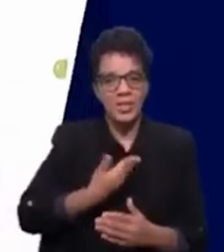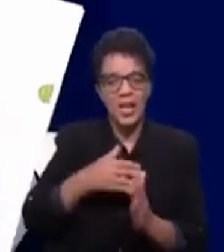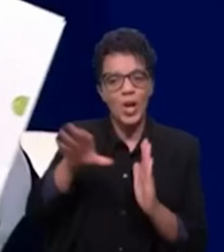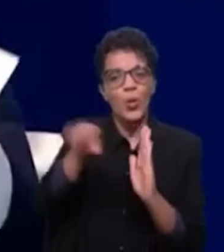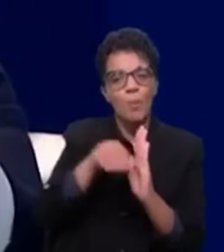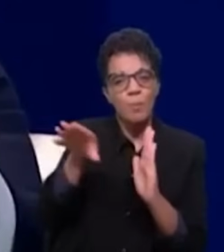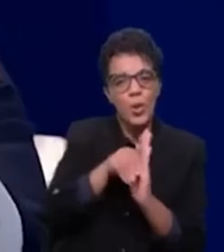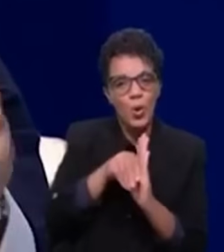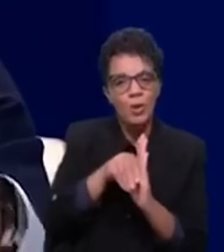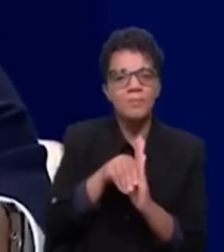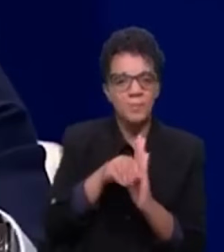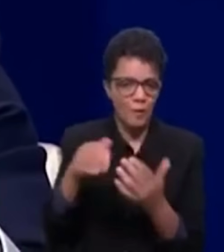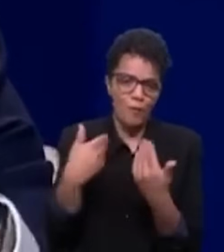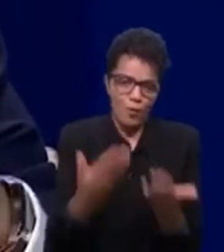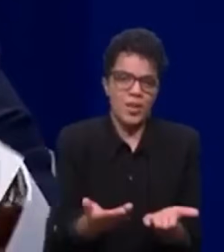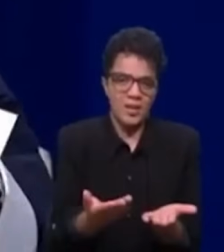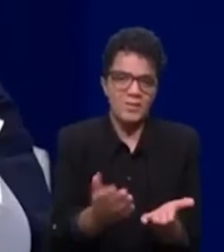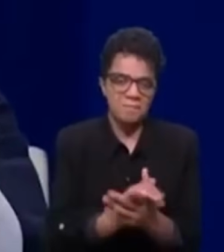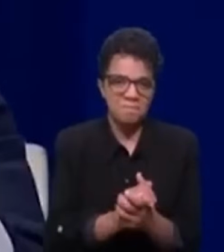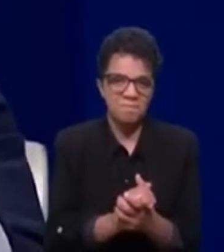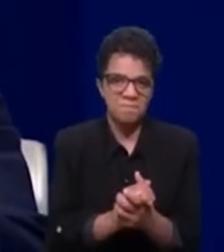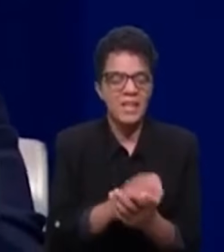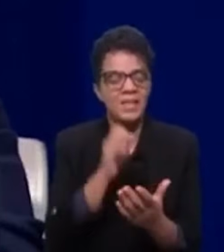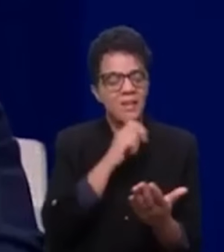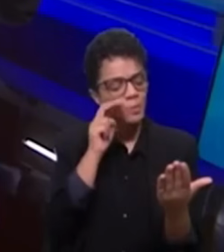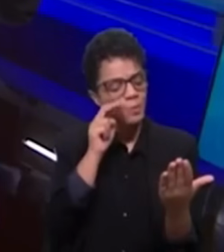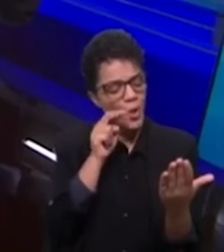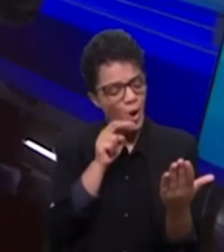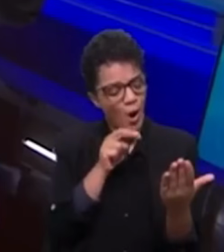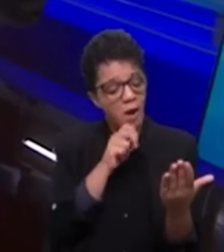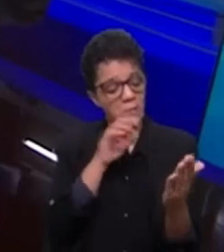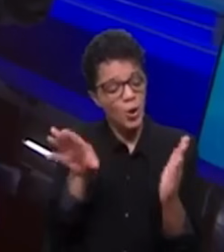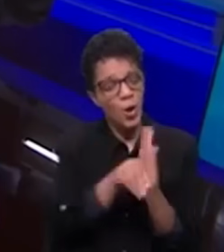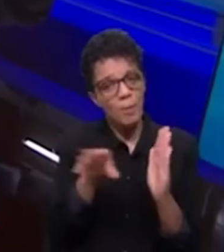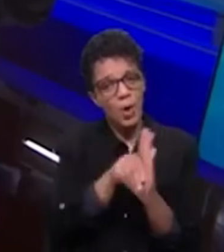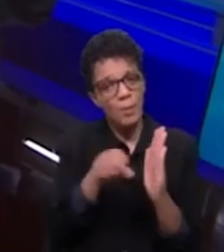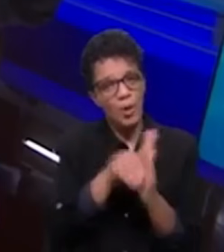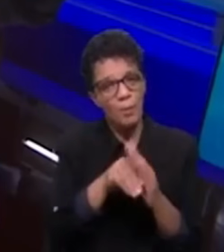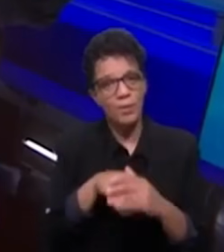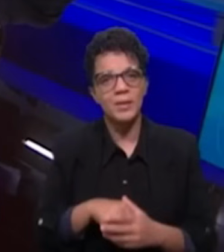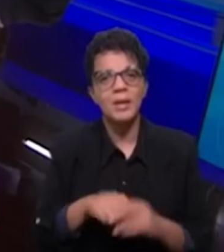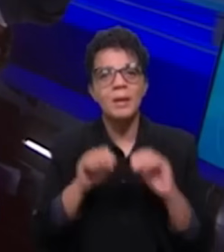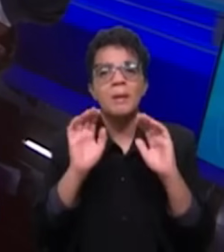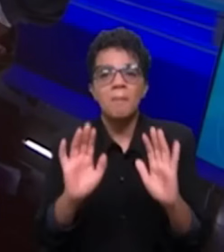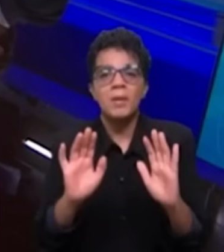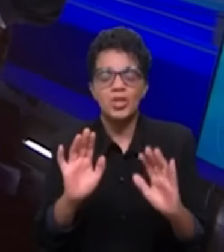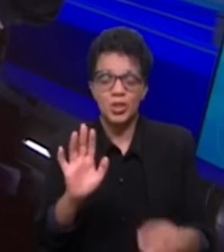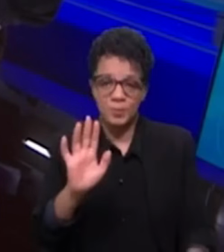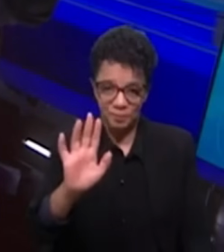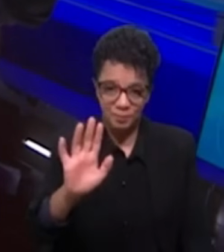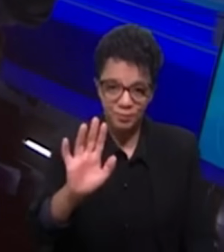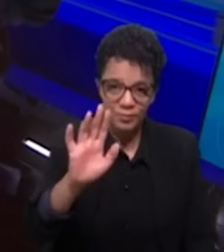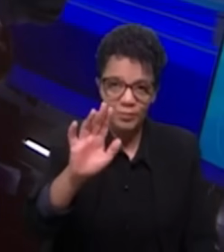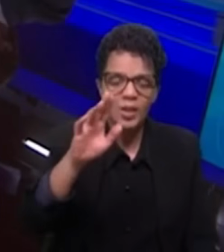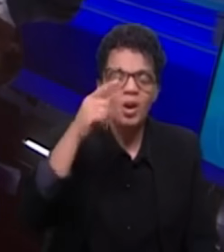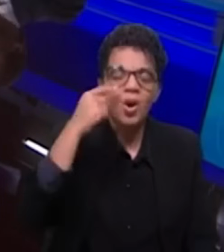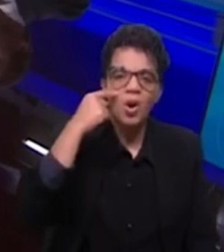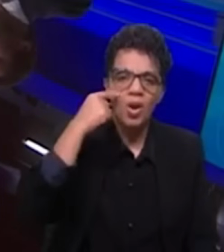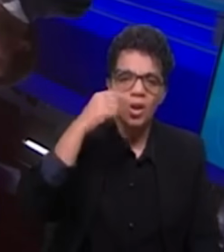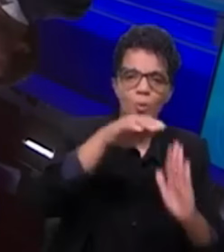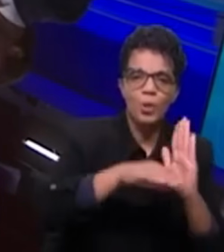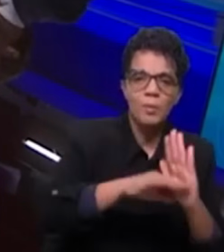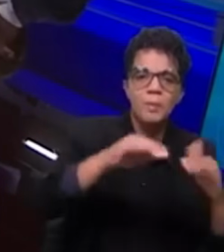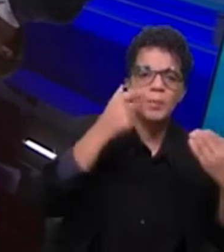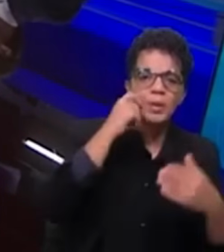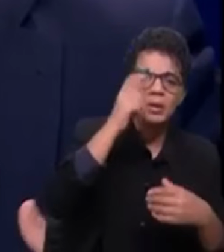chega nesta matéria eu vou lhe entregar que é para poder ver aqui tudo o que foi 20 milhões mas que sabe quem que apresentou o programa